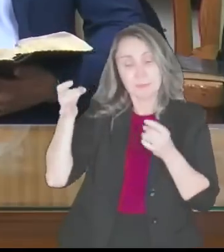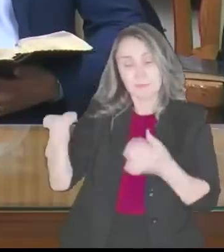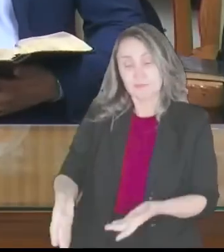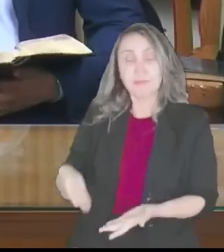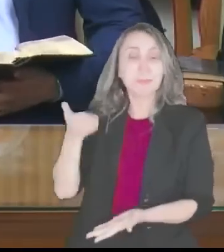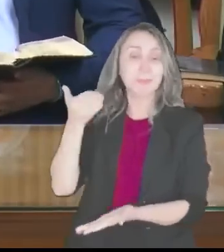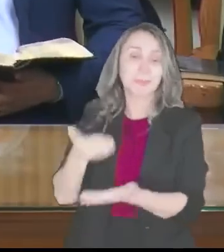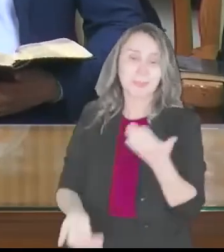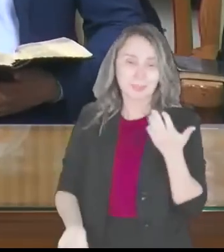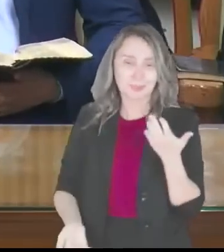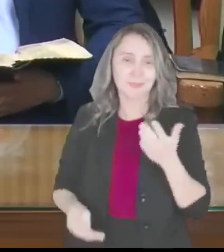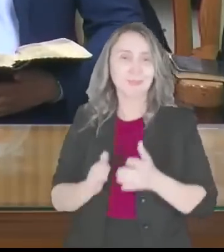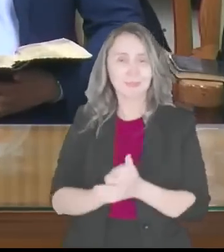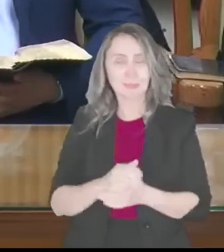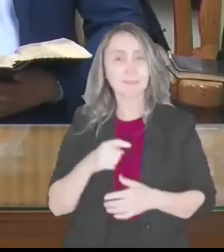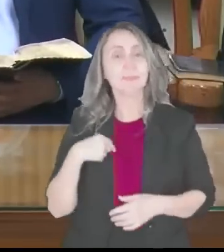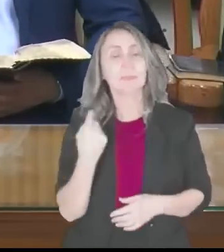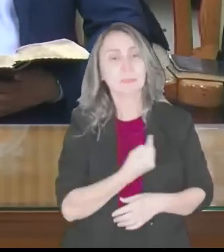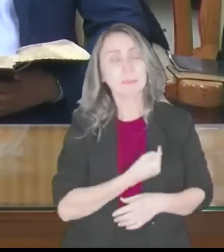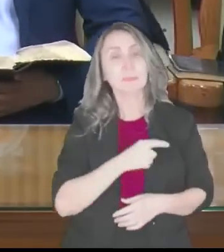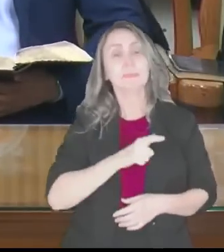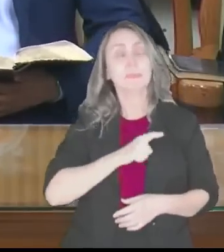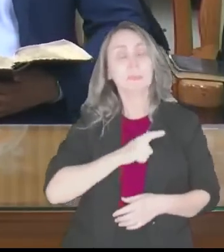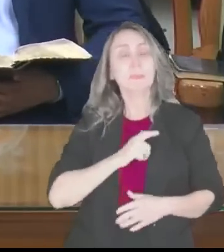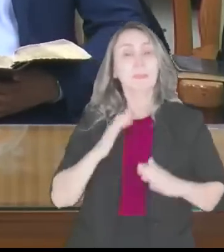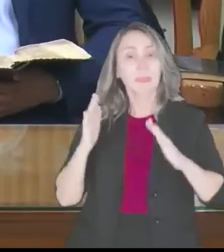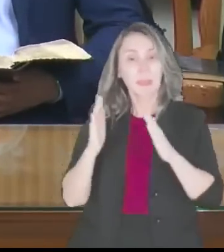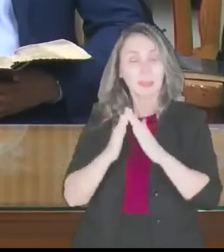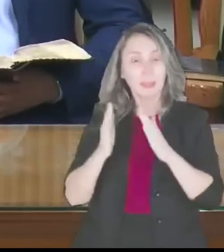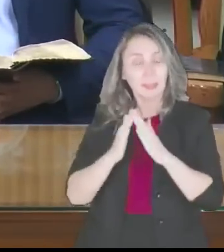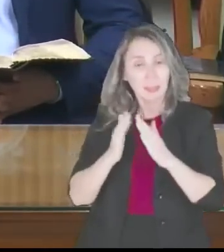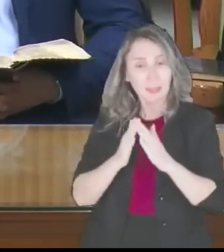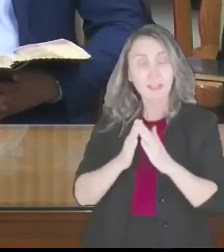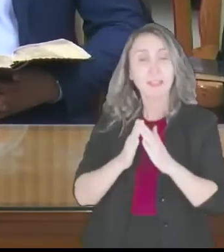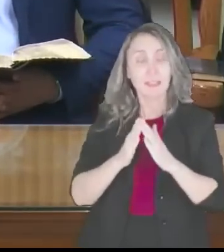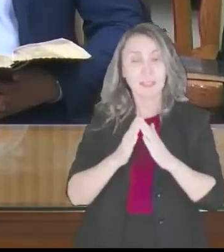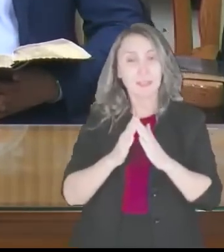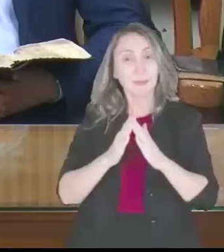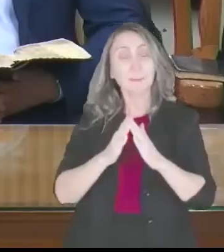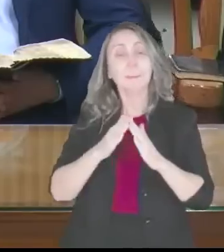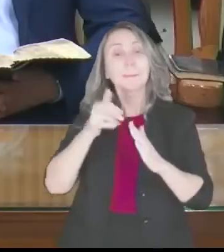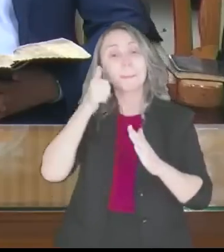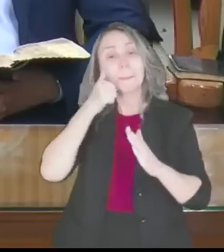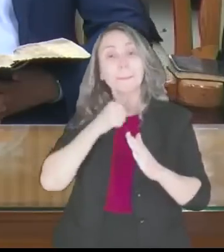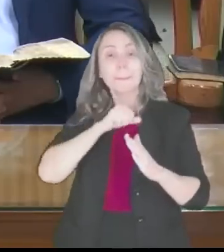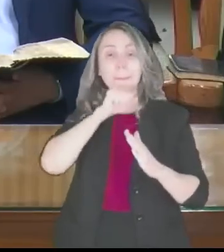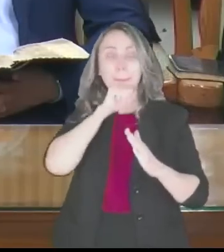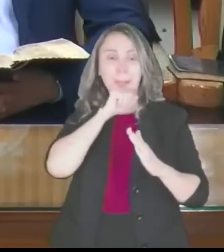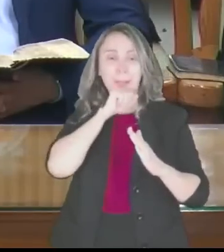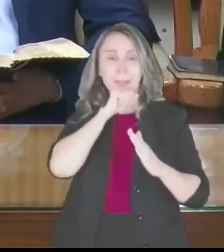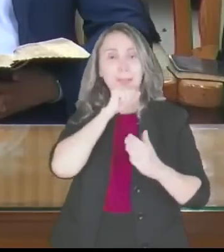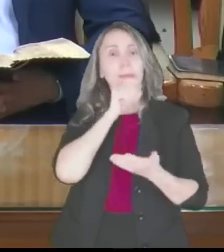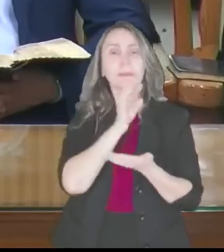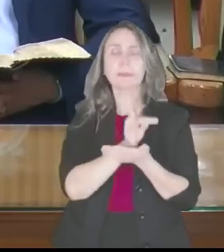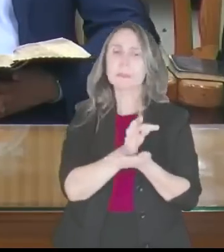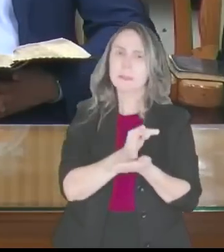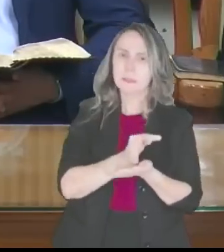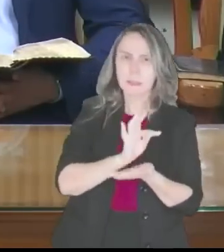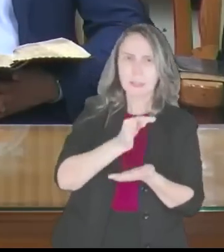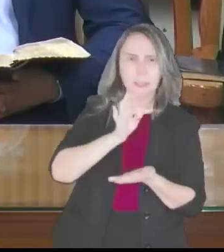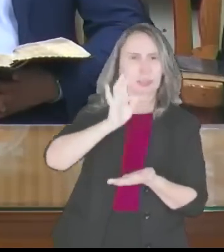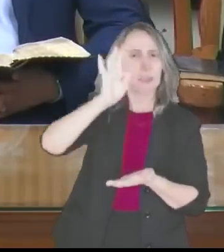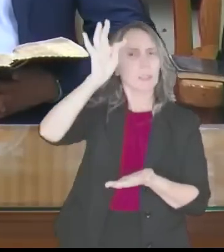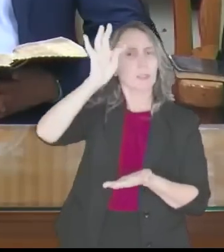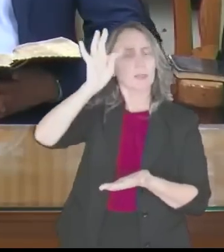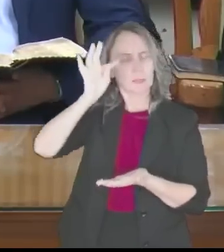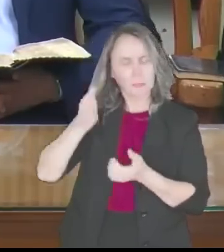nossa mãe para aprender uma teologia segura, uma teologia histórica, uma teologia que